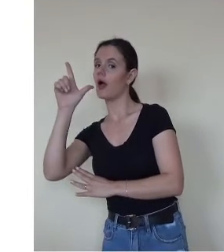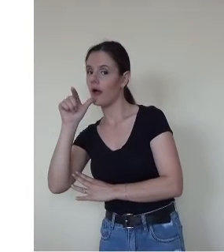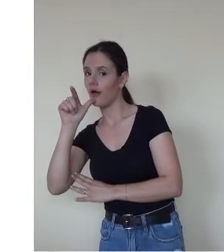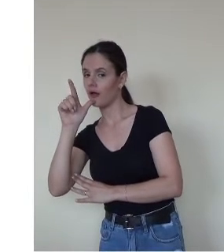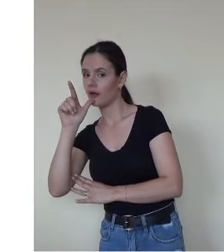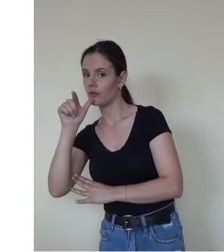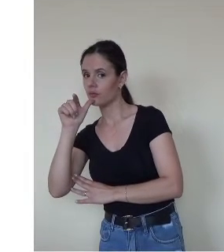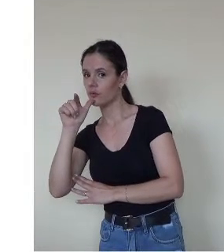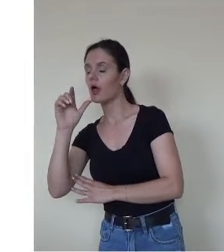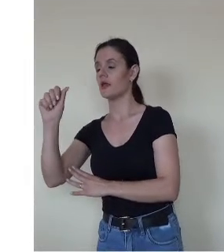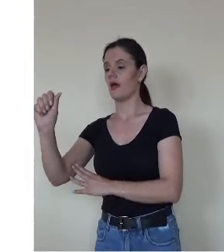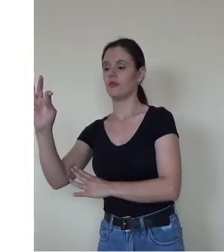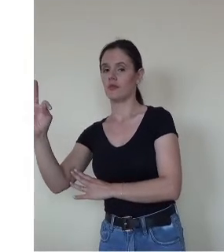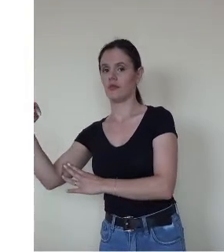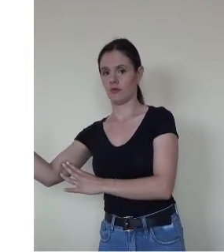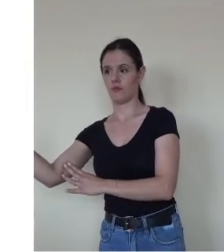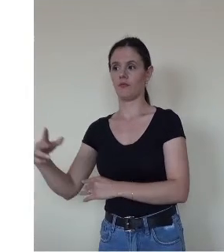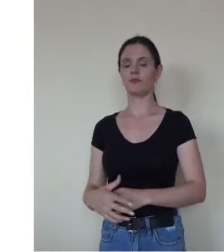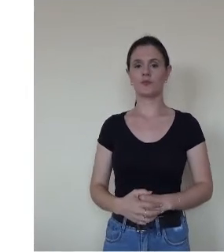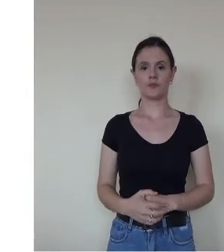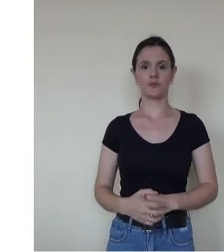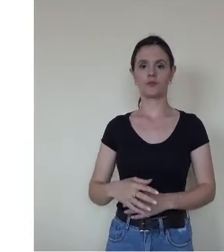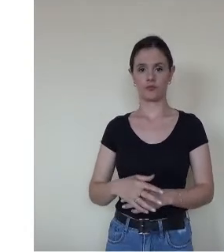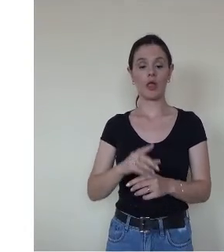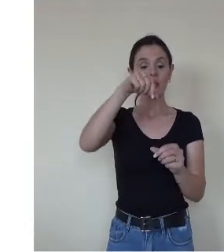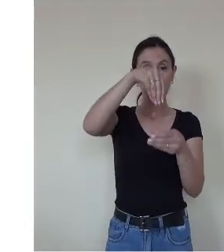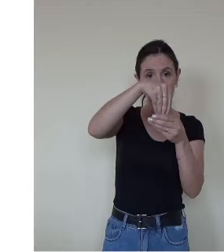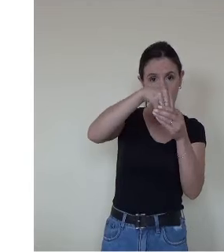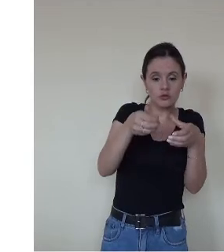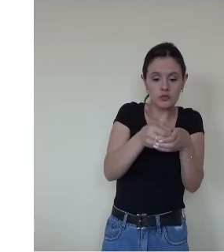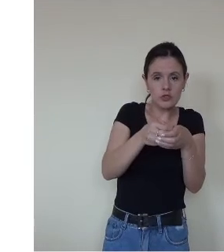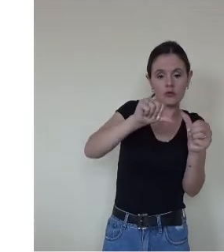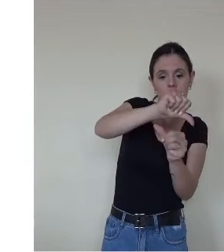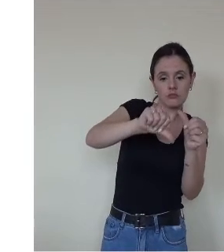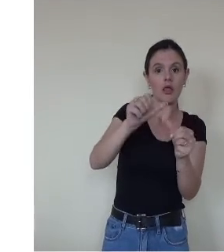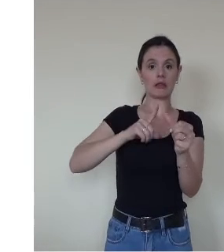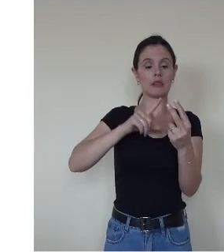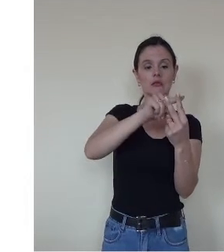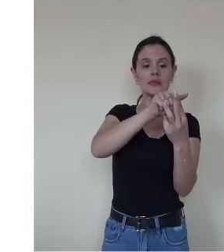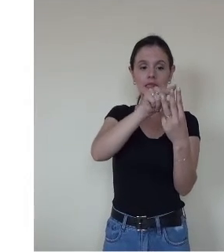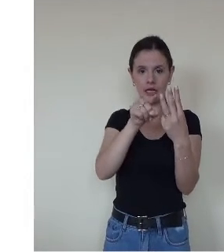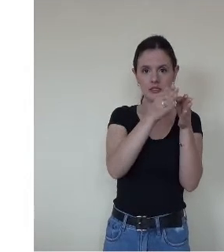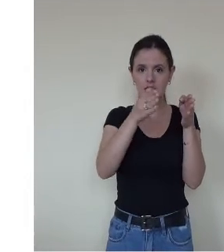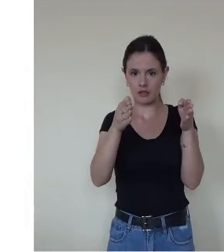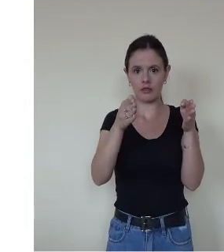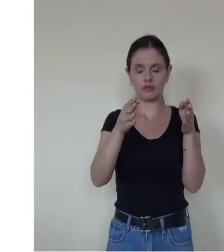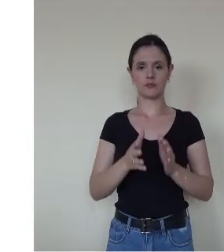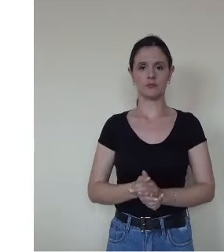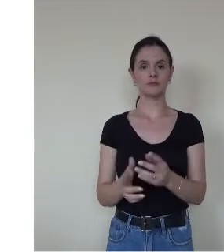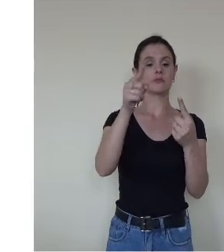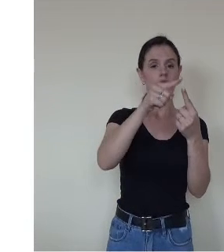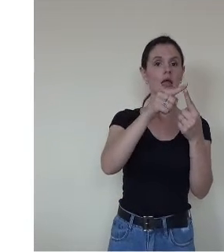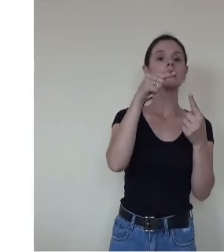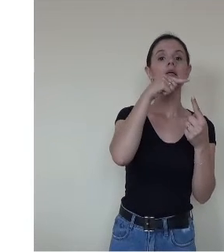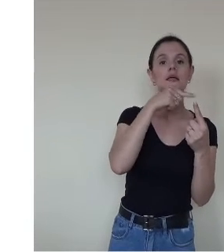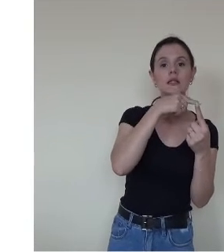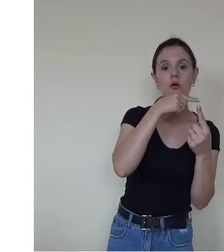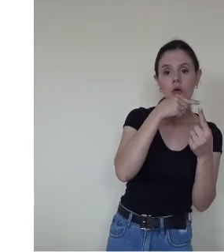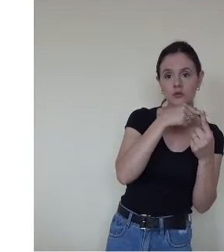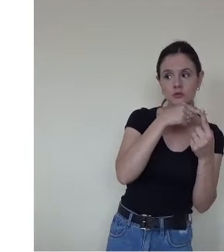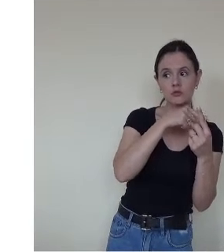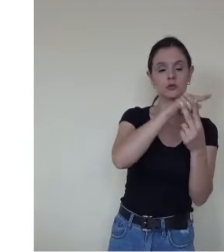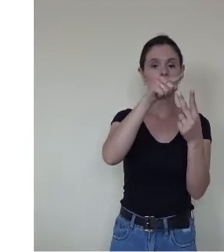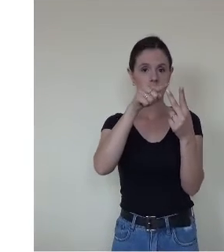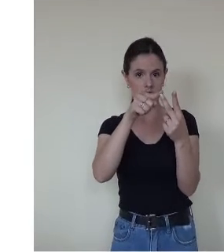molécula de glicose mais uma molécula de oxigênio origina gás carbônico, água e ATP. A